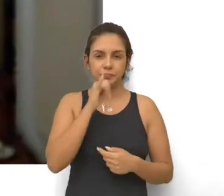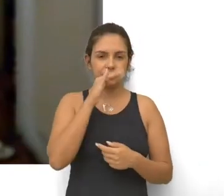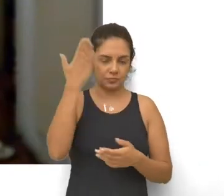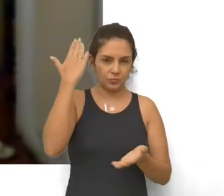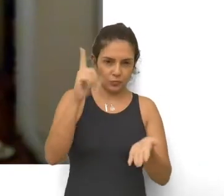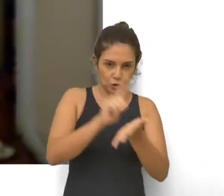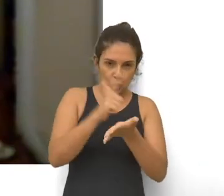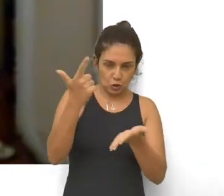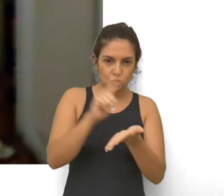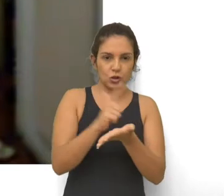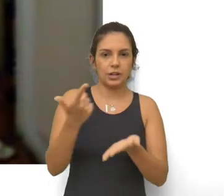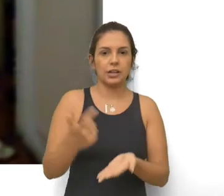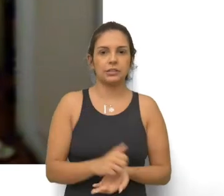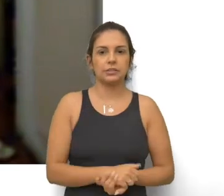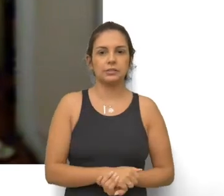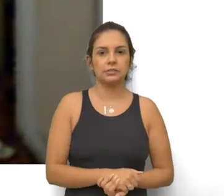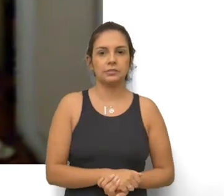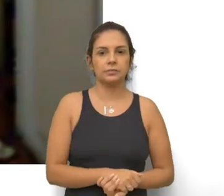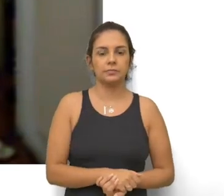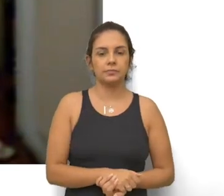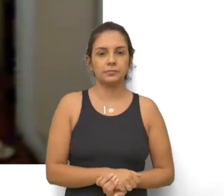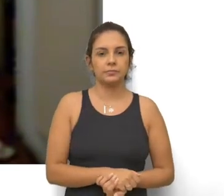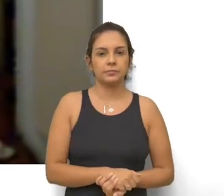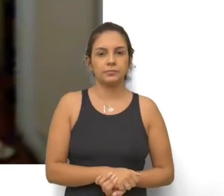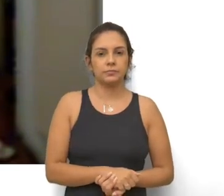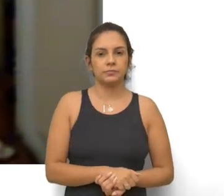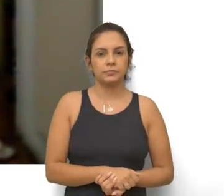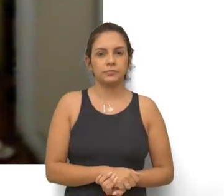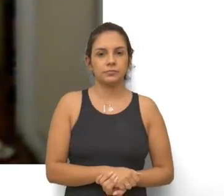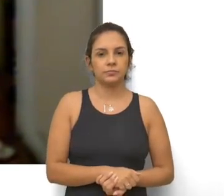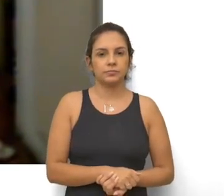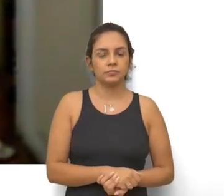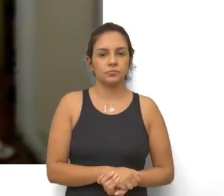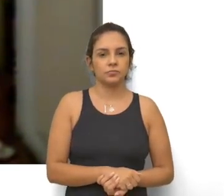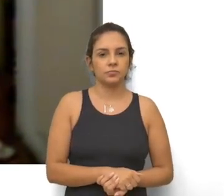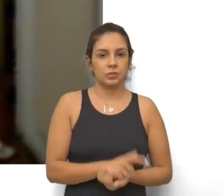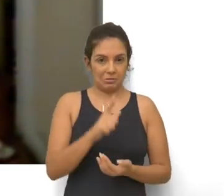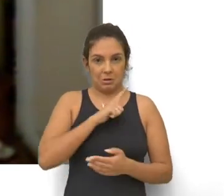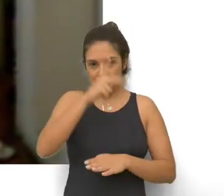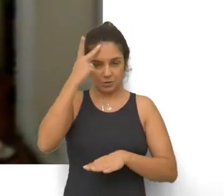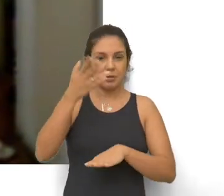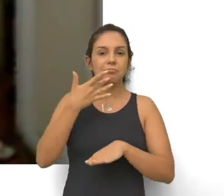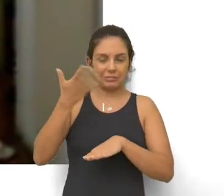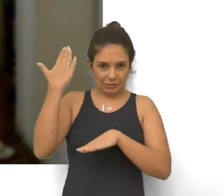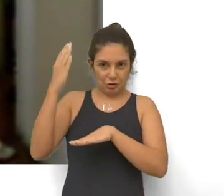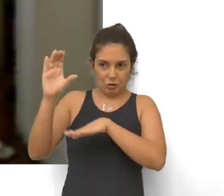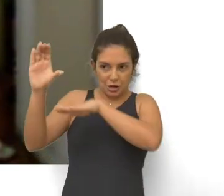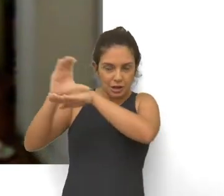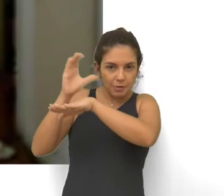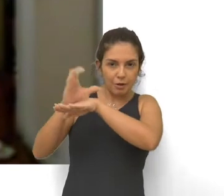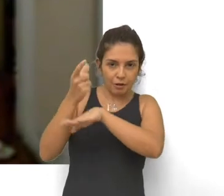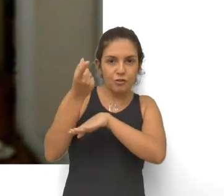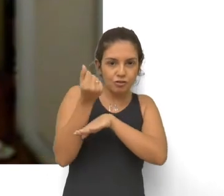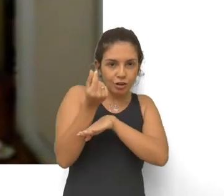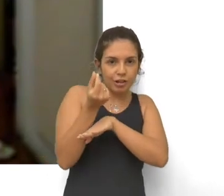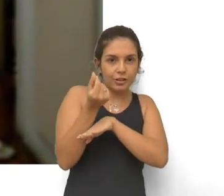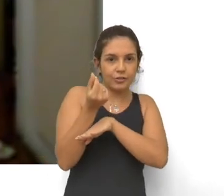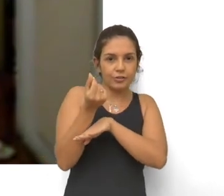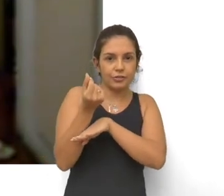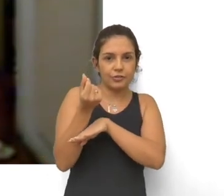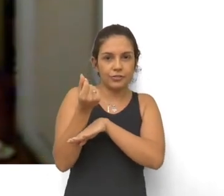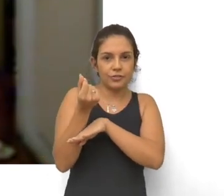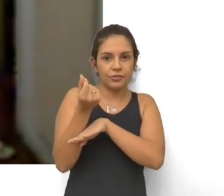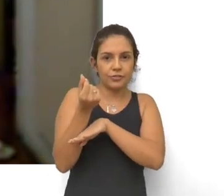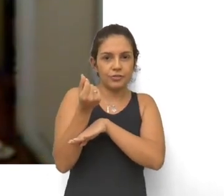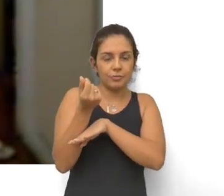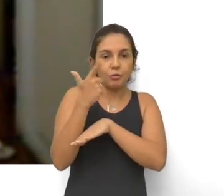na Folha, não é um jornal de esquerda, uma reportagem de pessoas que com o dinheirinho do Bolsa Família, o fato de